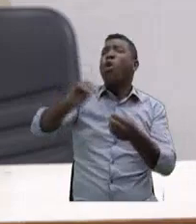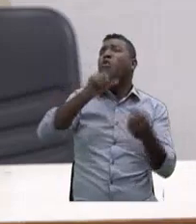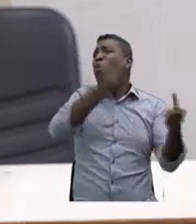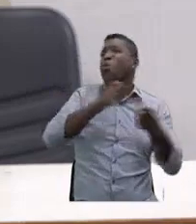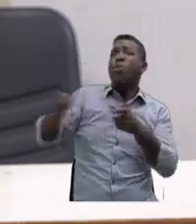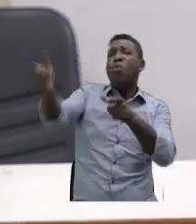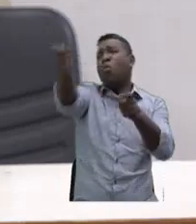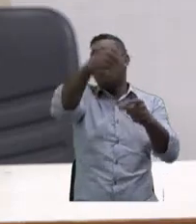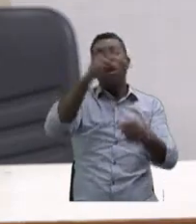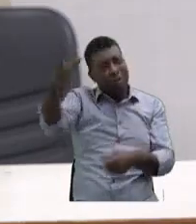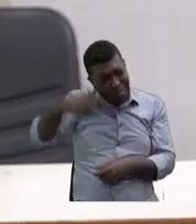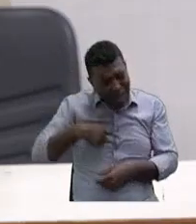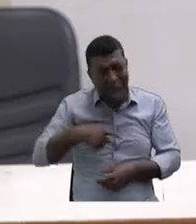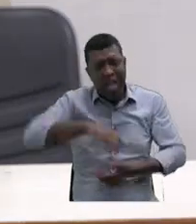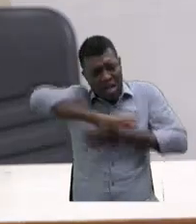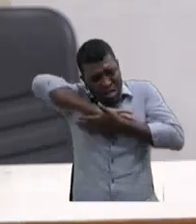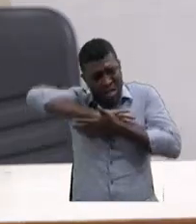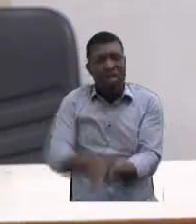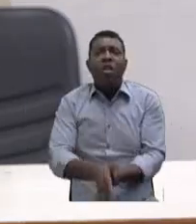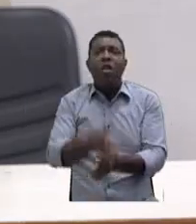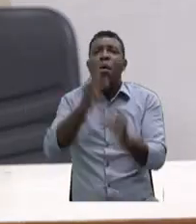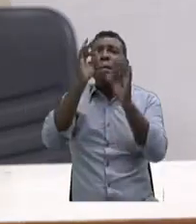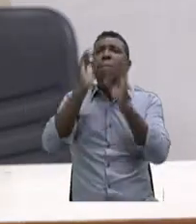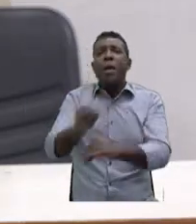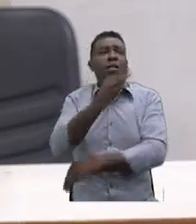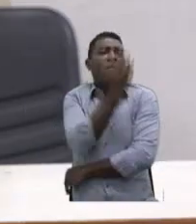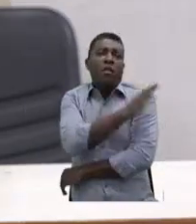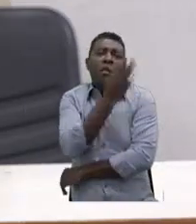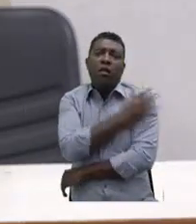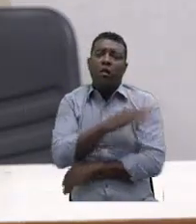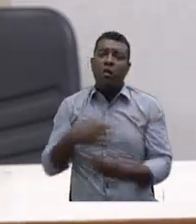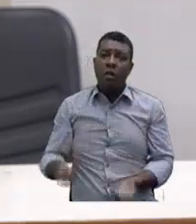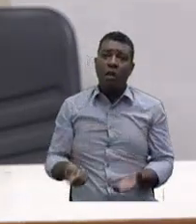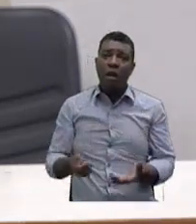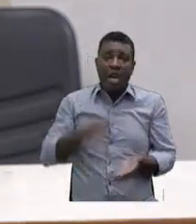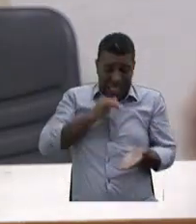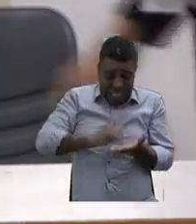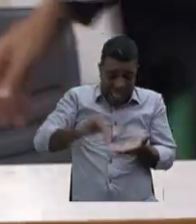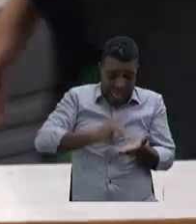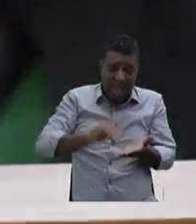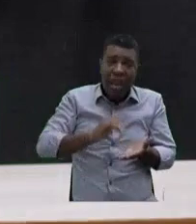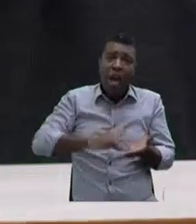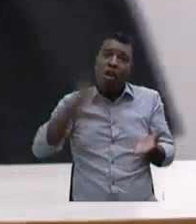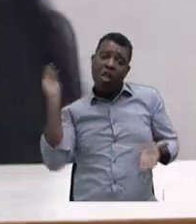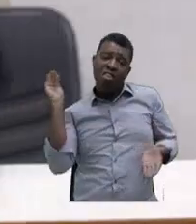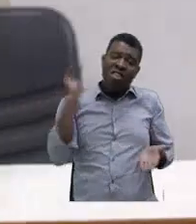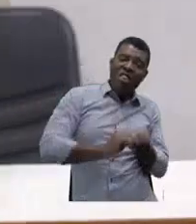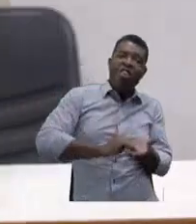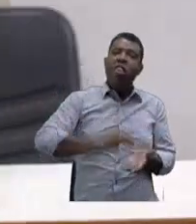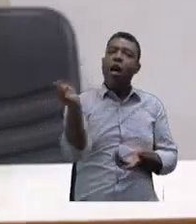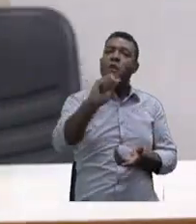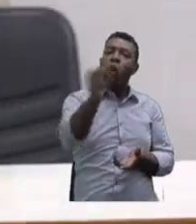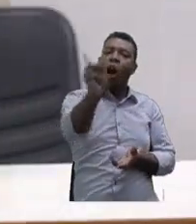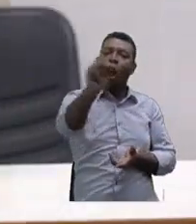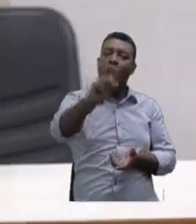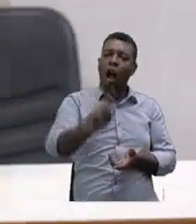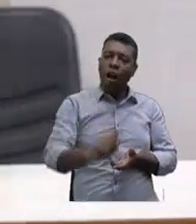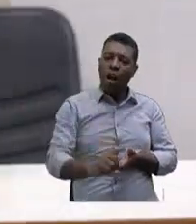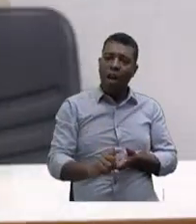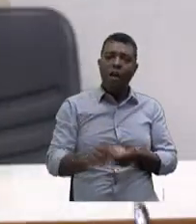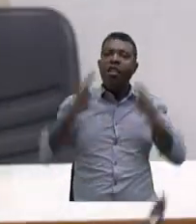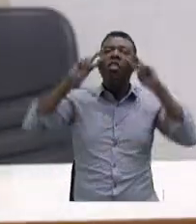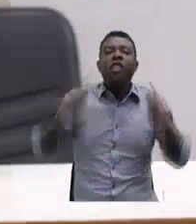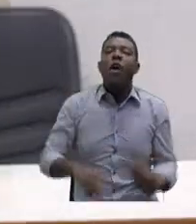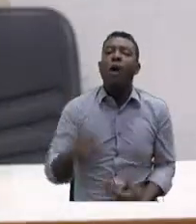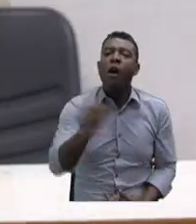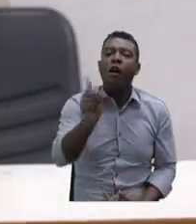vai, e aí as pessoas não registram, muitos secretários de muitas cidades não colocam que tem terreiro, porque não reconhece, não quer